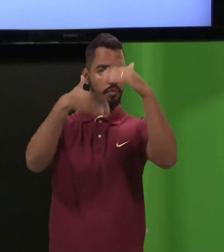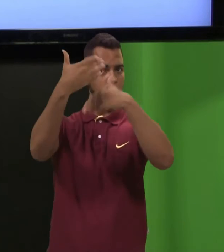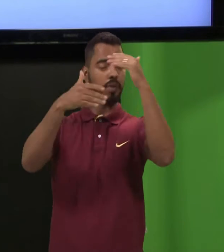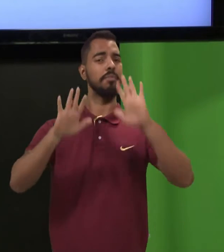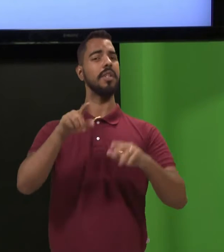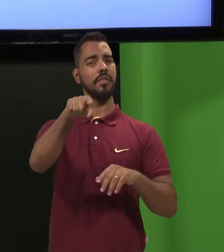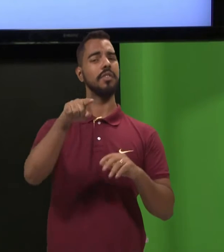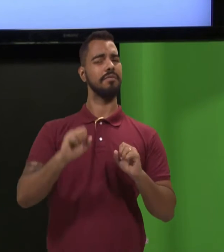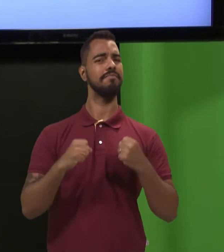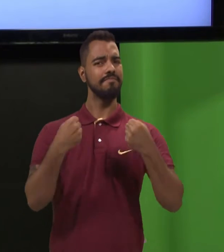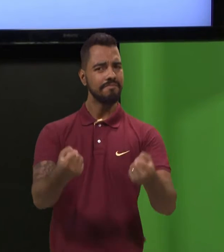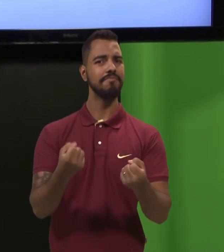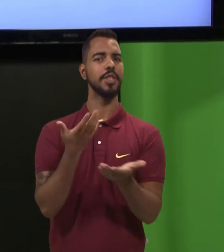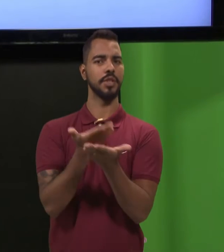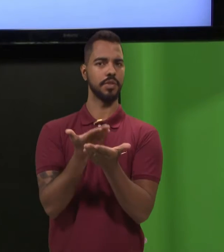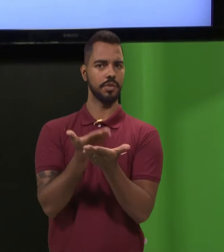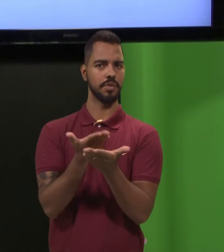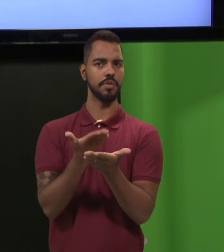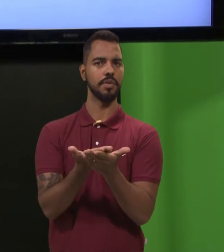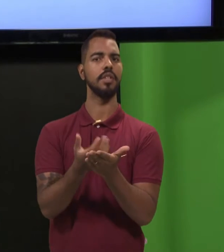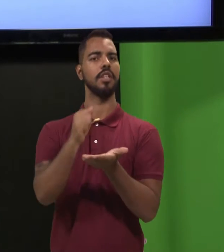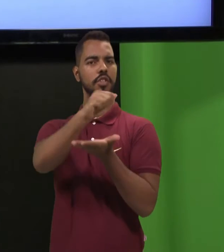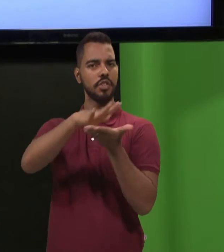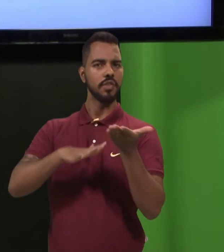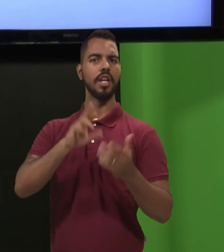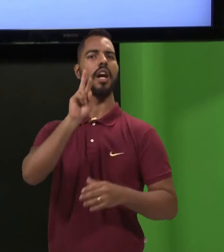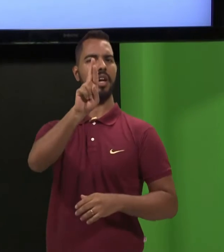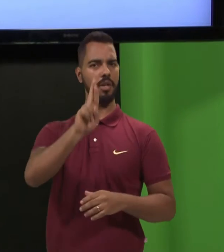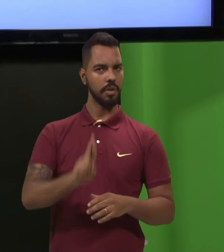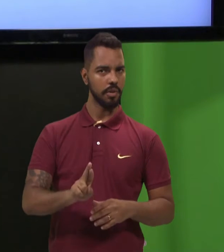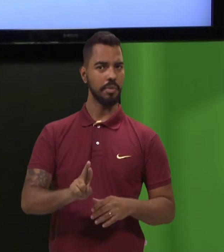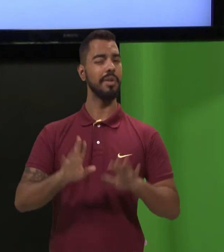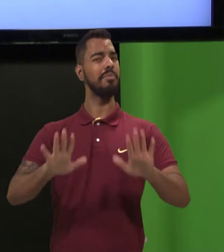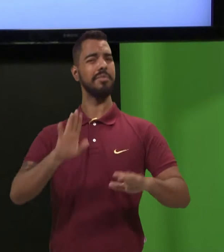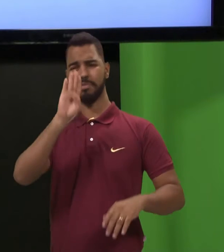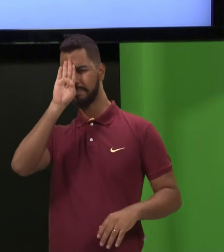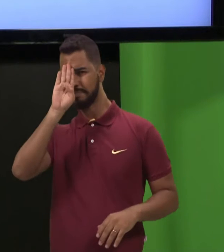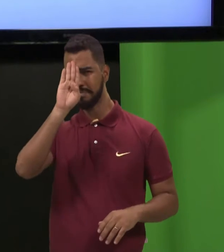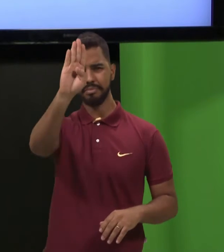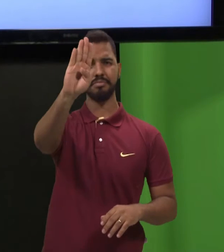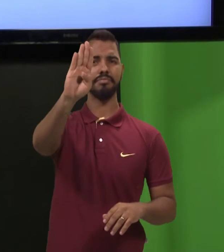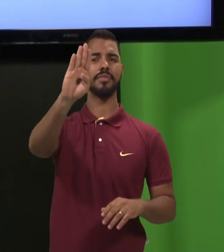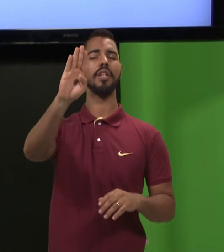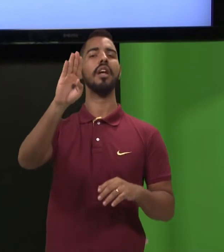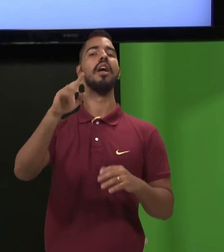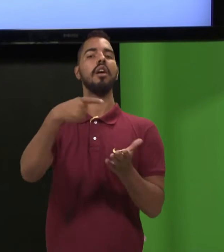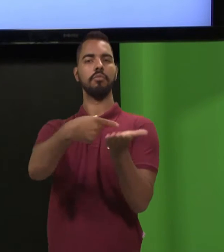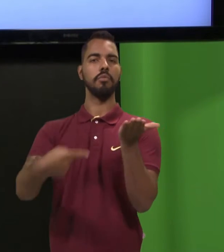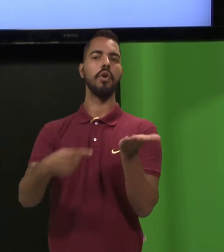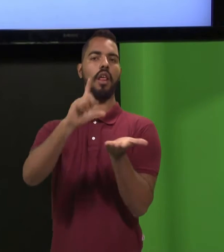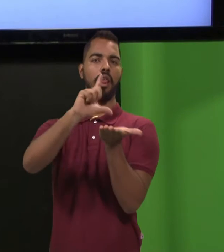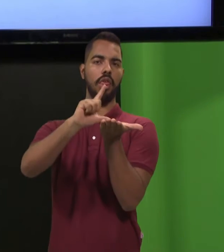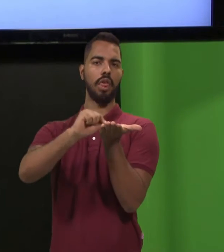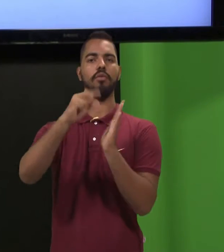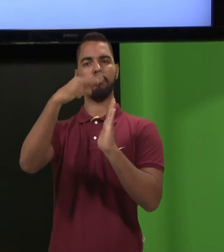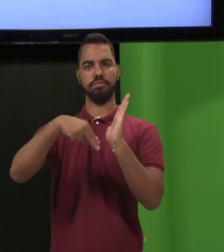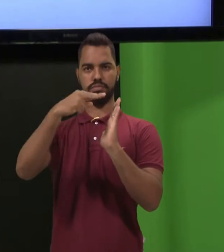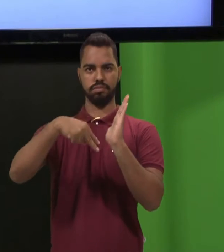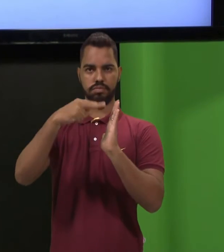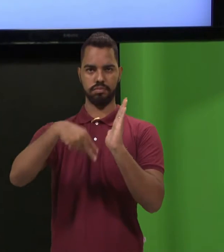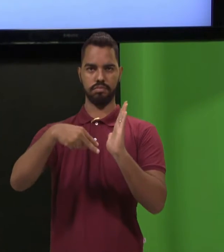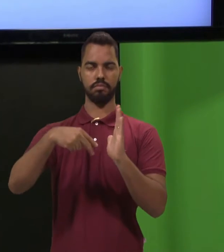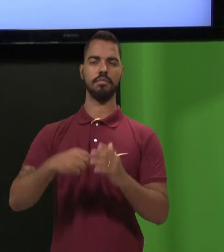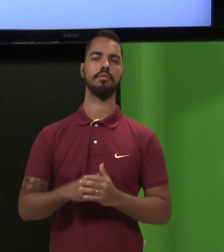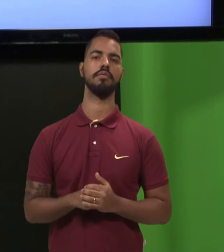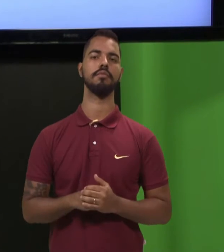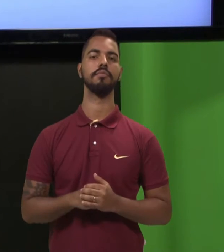nos estudos e atividades da sala virtual. Mas também é muito importante que vocês leiam toda a apostila.